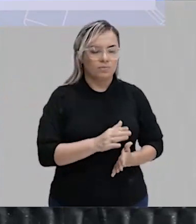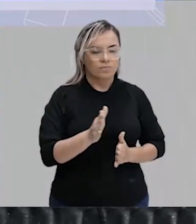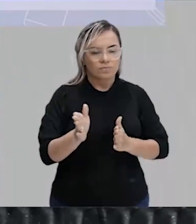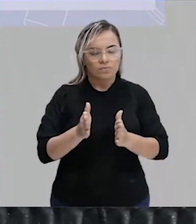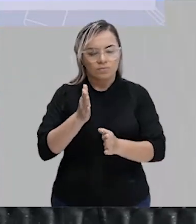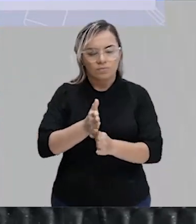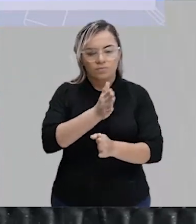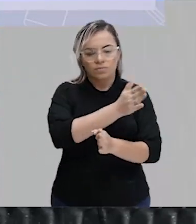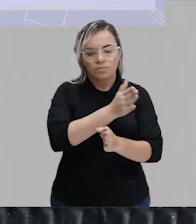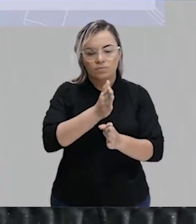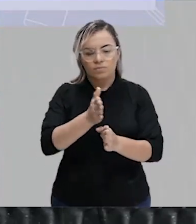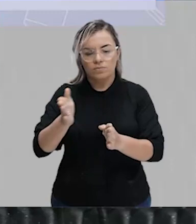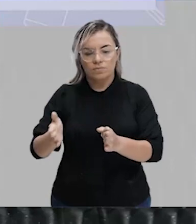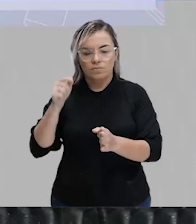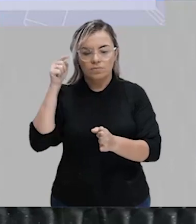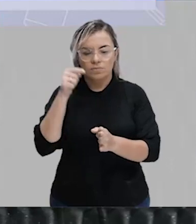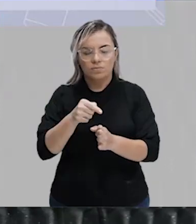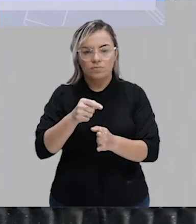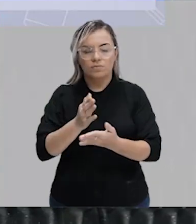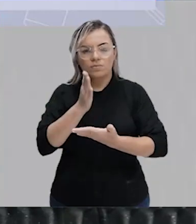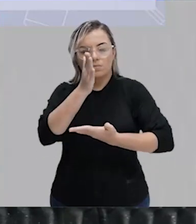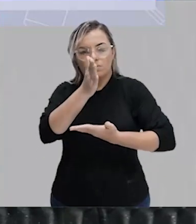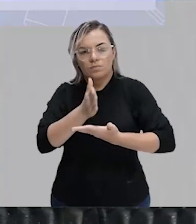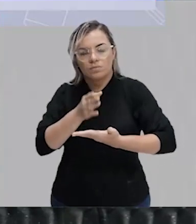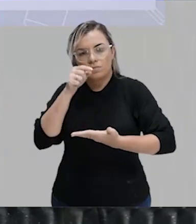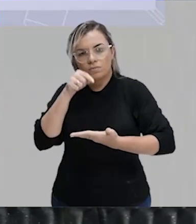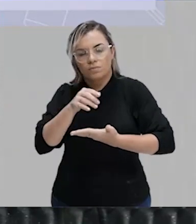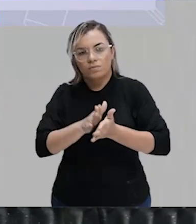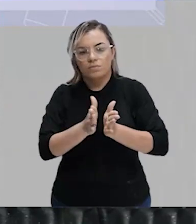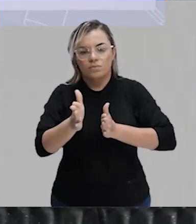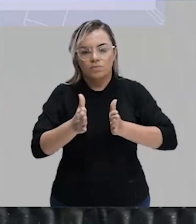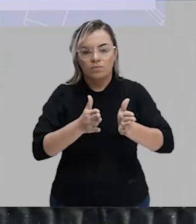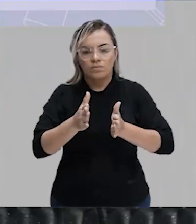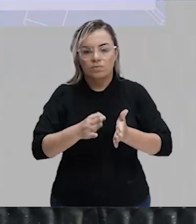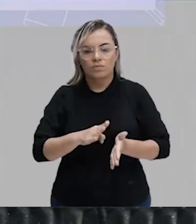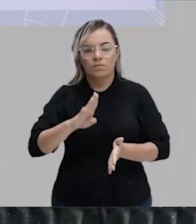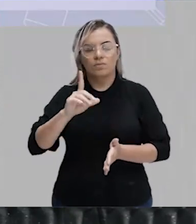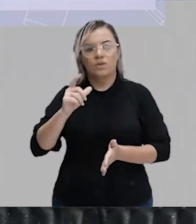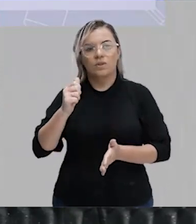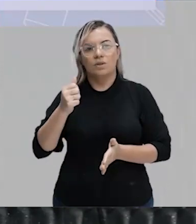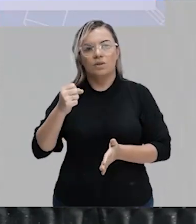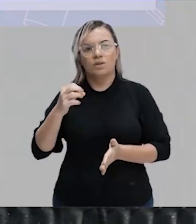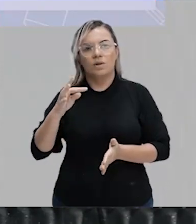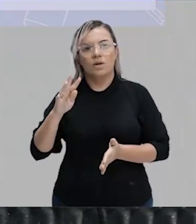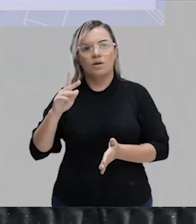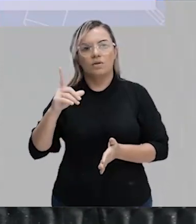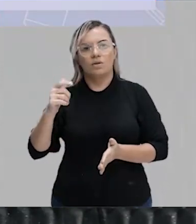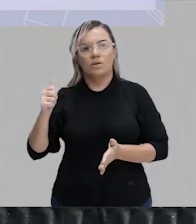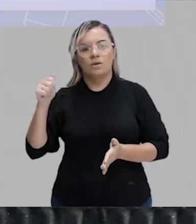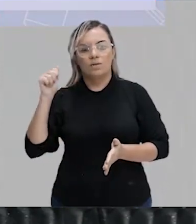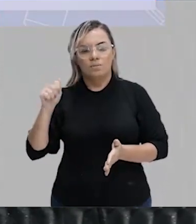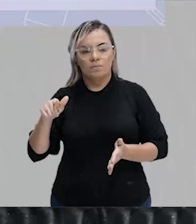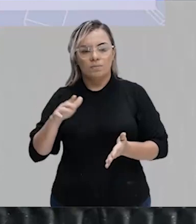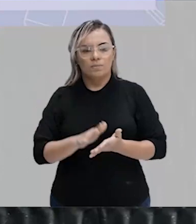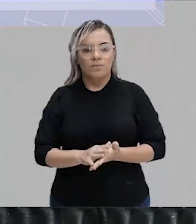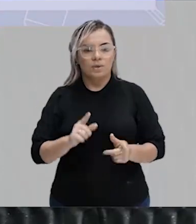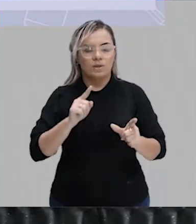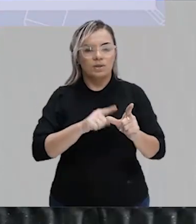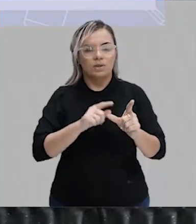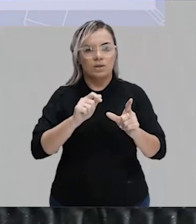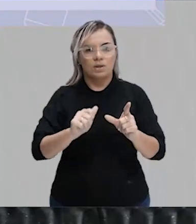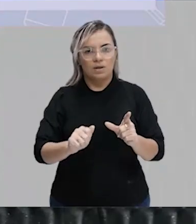ainda existe uma fase intermediária, que é a fase de blástula, tá? Então, a letra A está errada. Letra